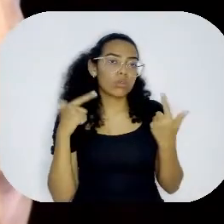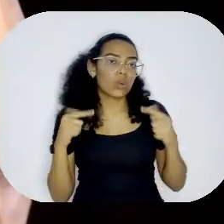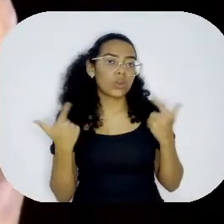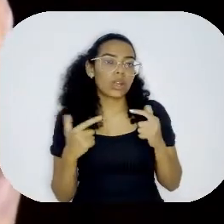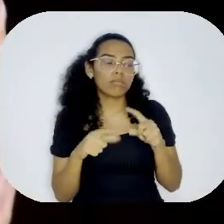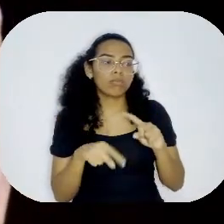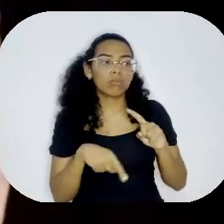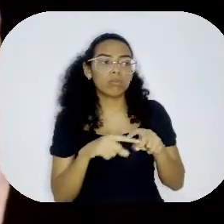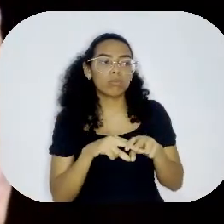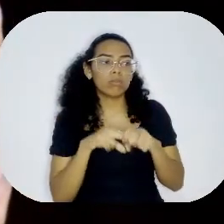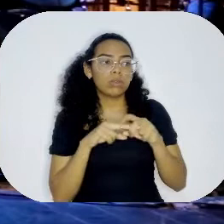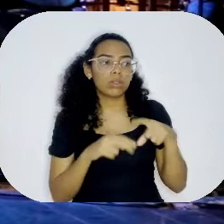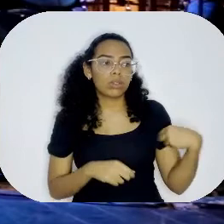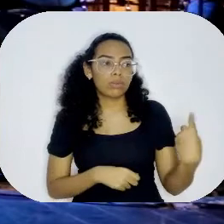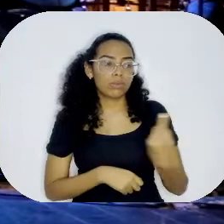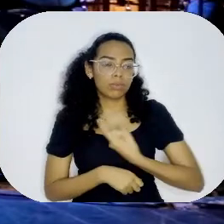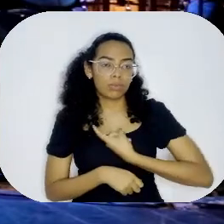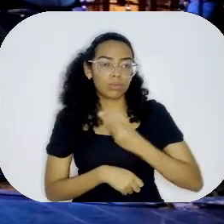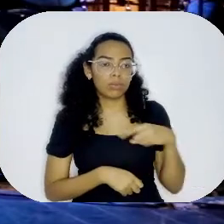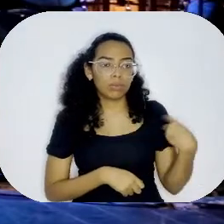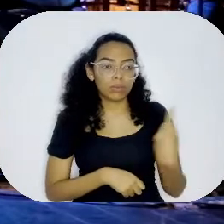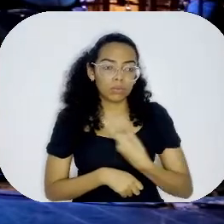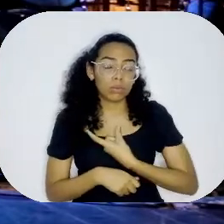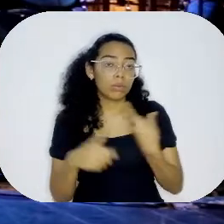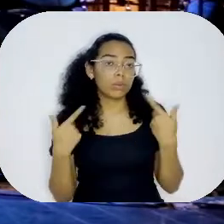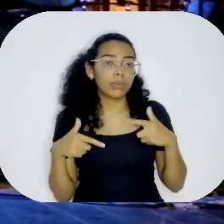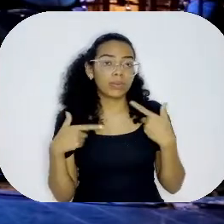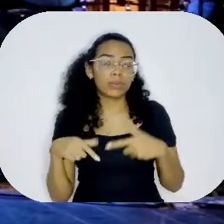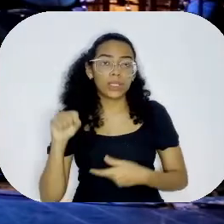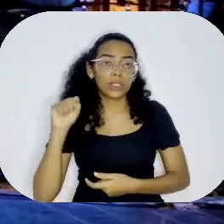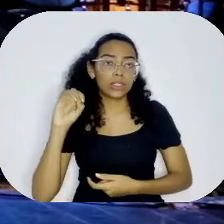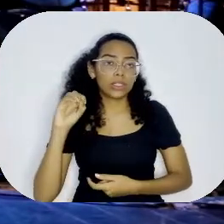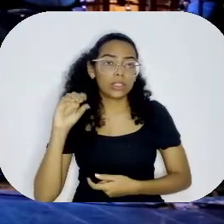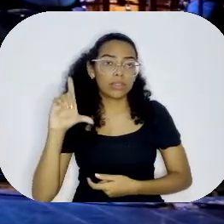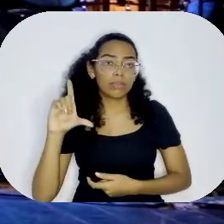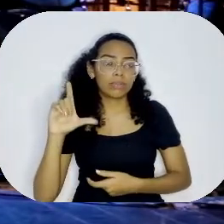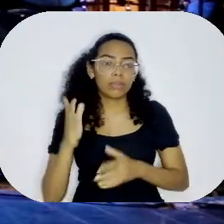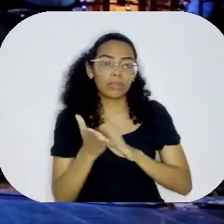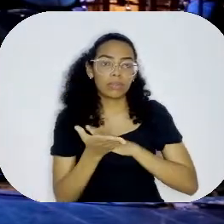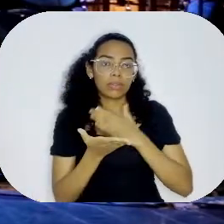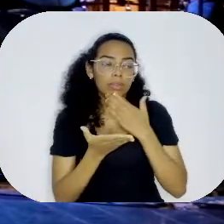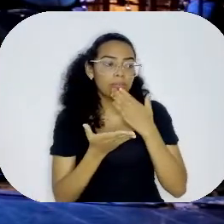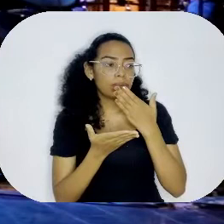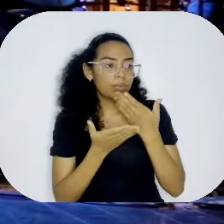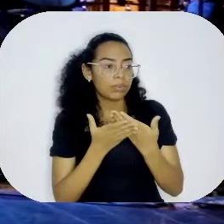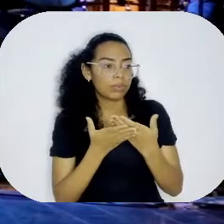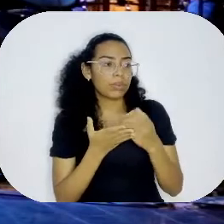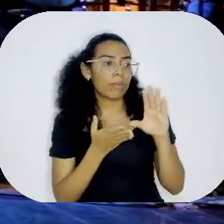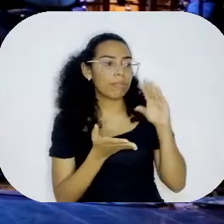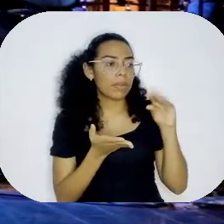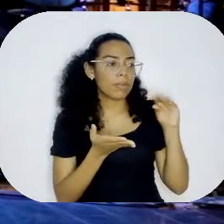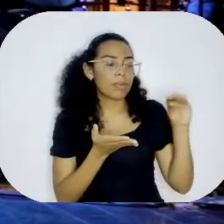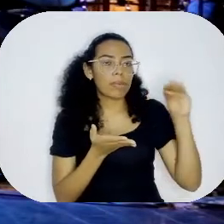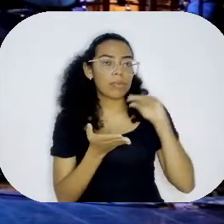né? Porque é no polo. Então eles ficam rodando, mas não tem sol. E eu cheguei nesse período sem sol. E eu estava com o intérprete, fui cantar na cidade